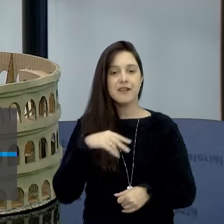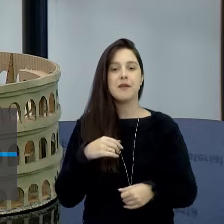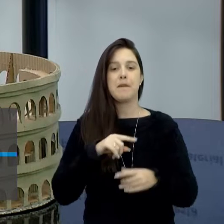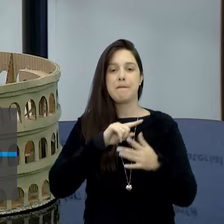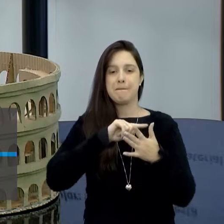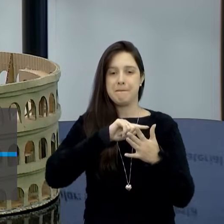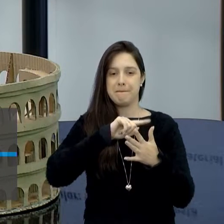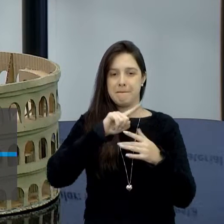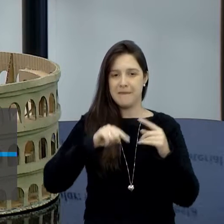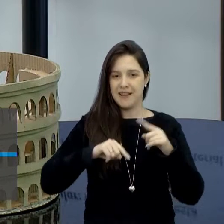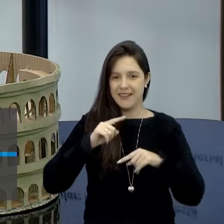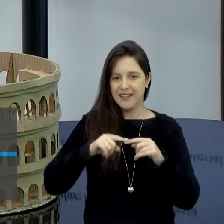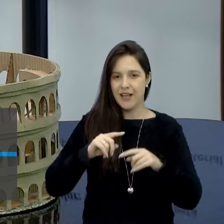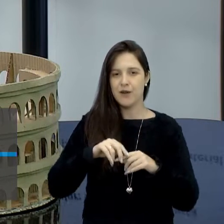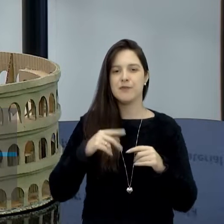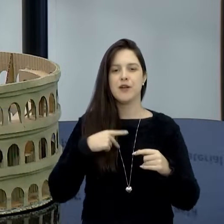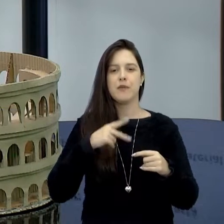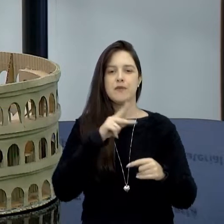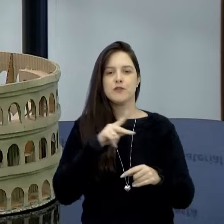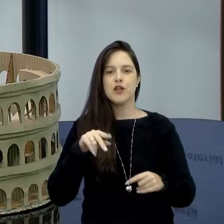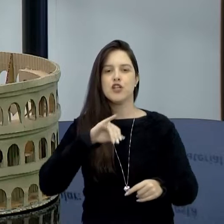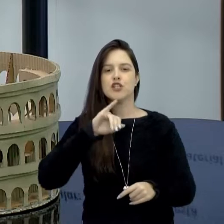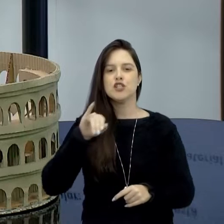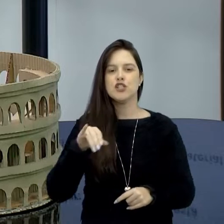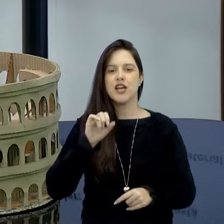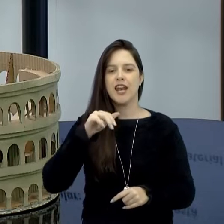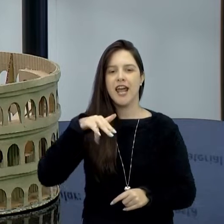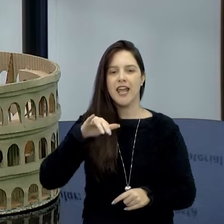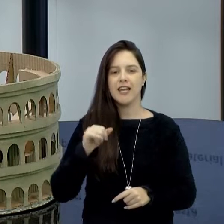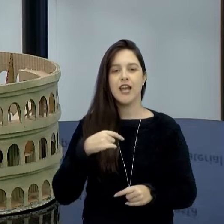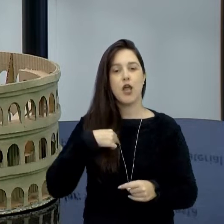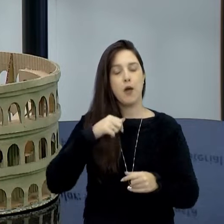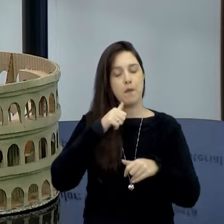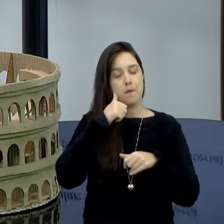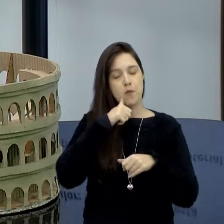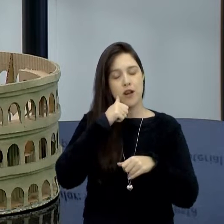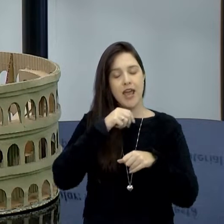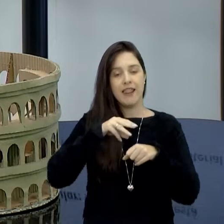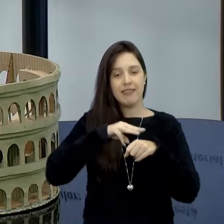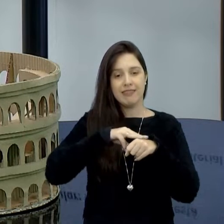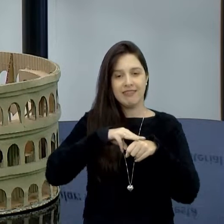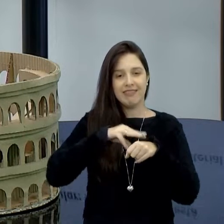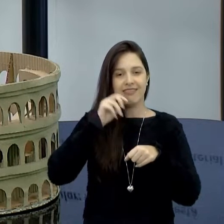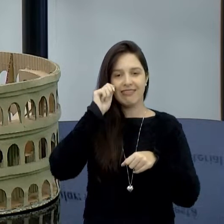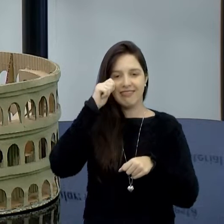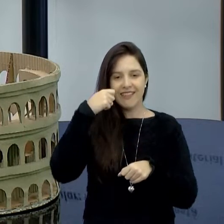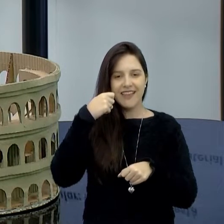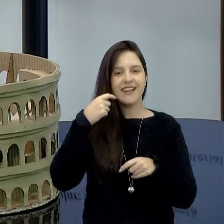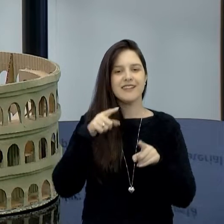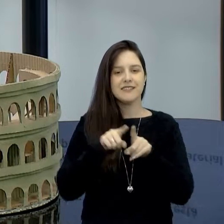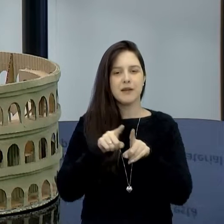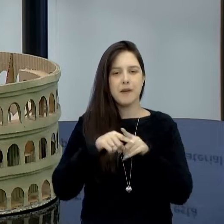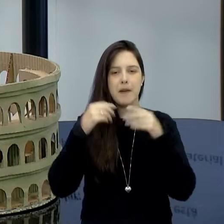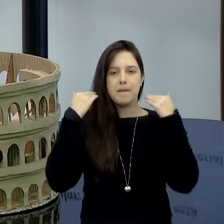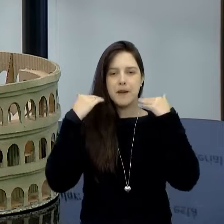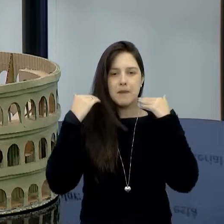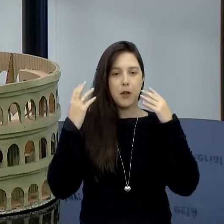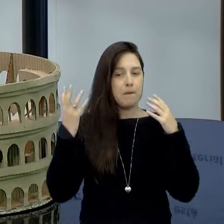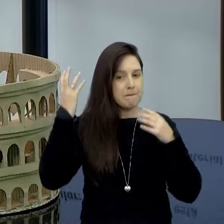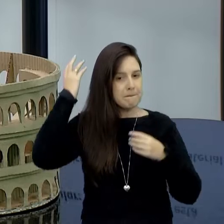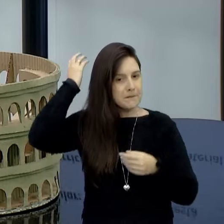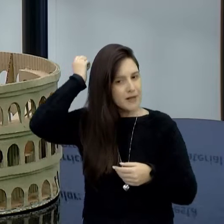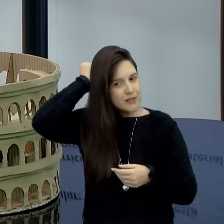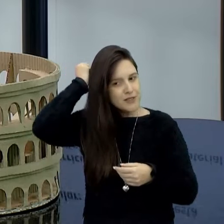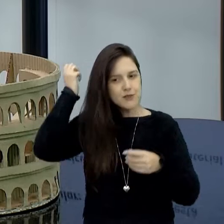material e imaterial. Eu sou a professora Janaína Jardim, eu sou uma mulher negra de pele clara, estatura mediana, meu cabelo está preso,